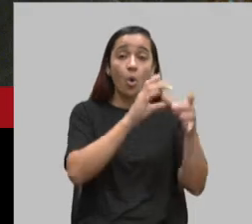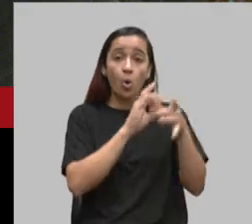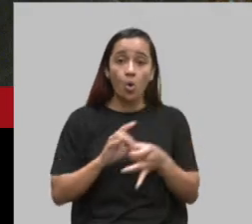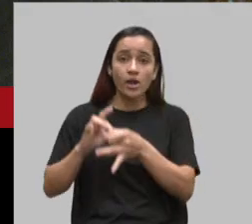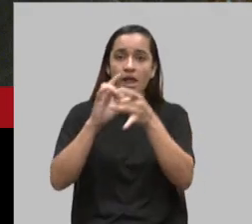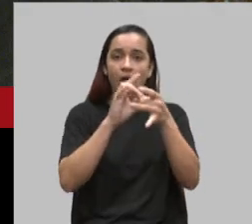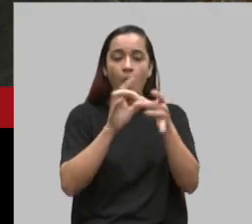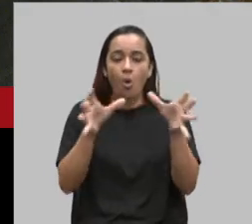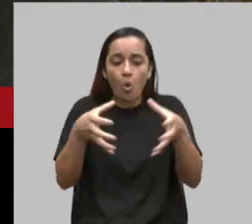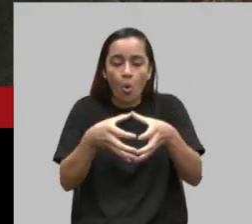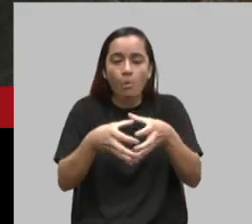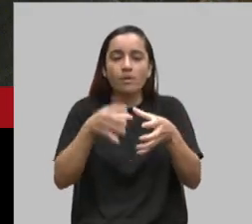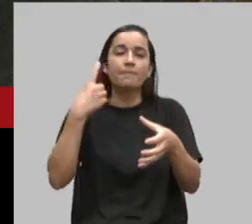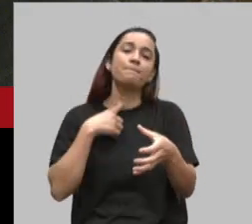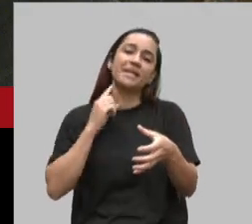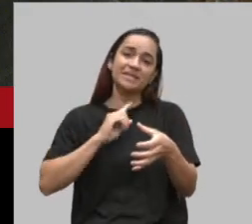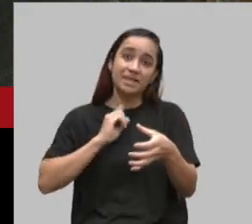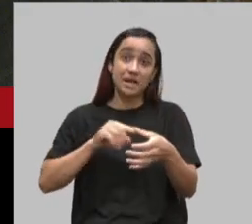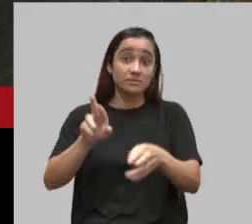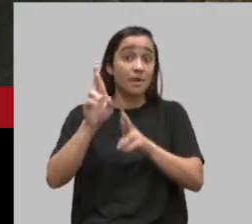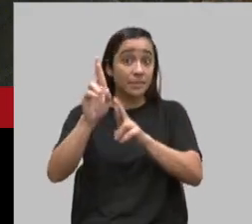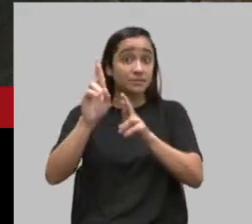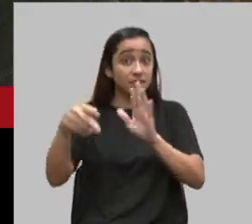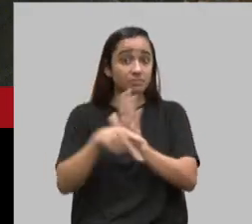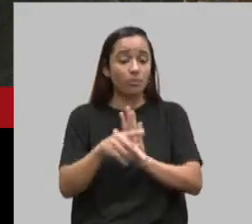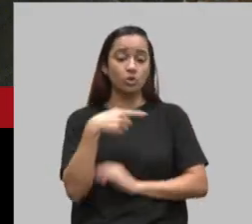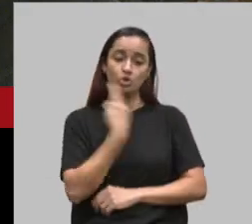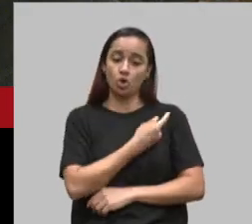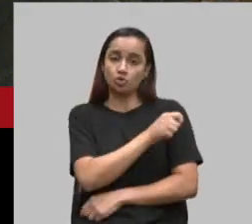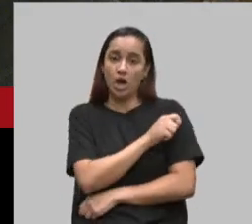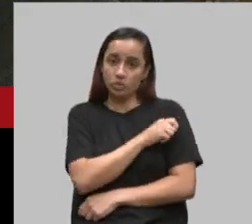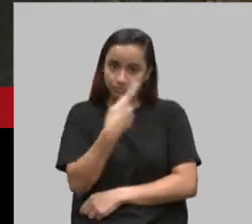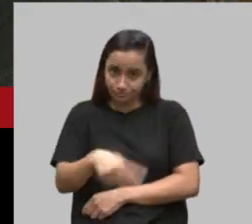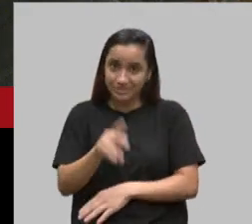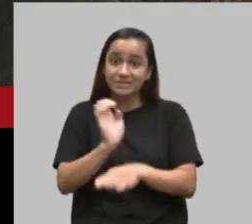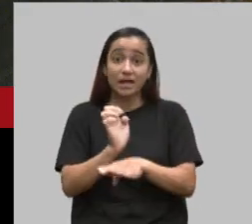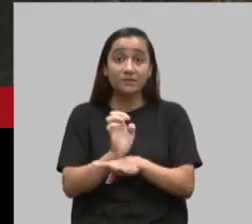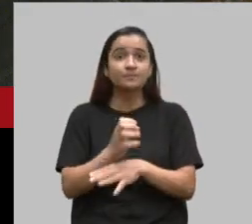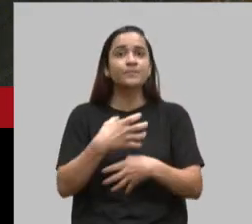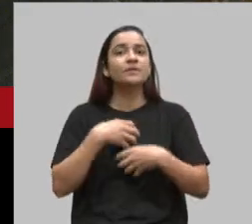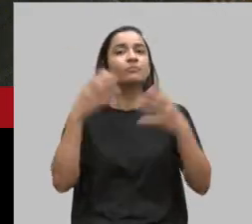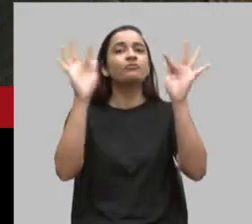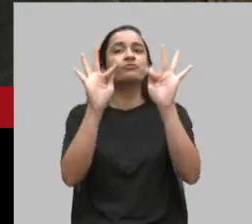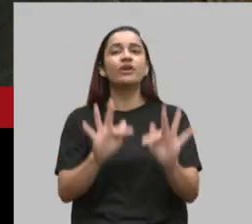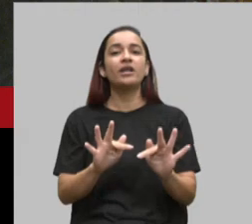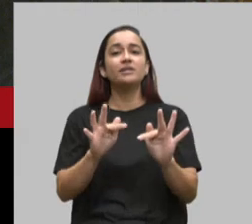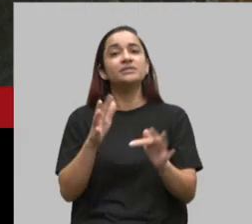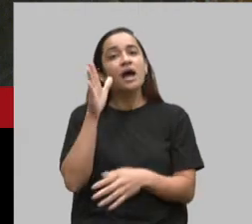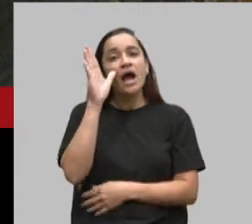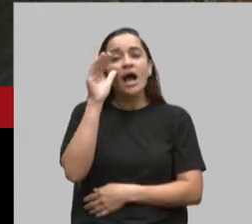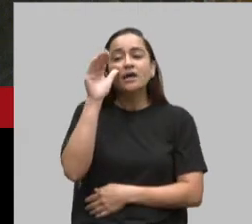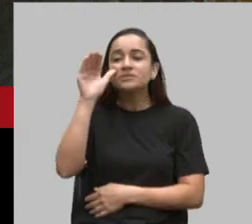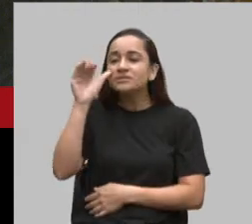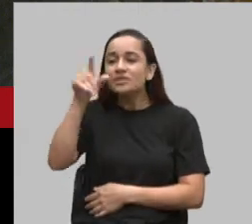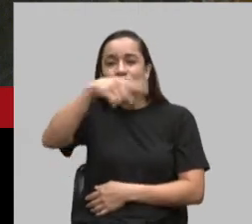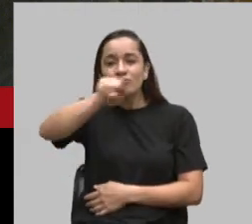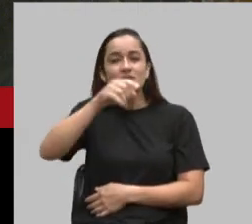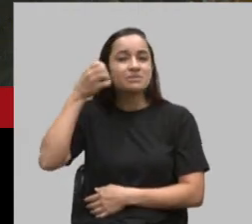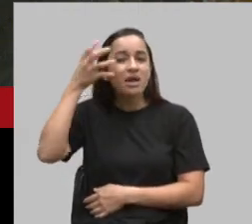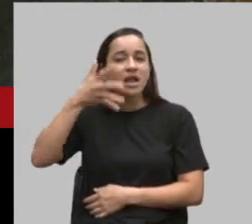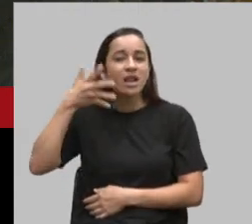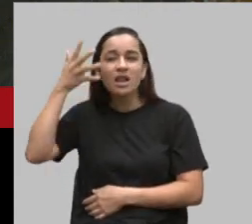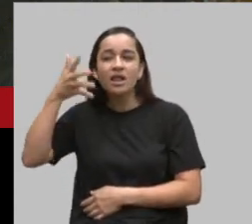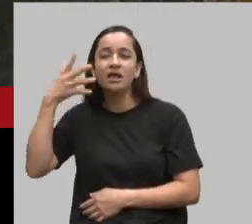representação máxima dos Estudantes secundaristas do nosso estado eu fico muito feliz em assistir cada um de vocês falar do sonho de